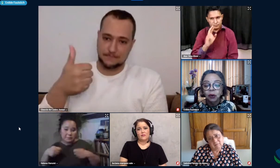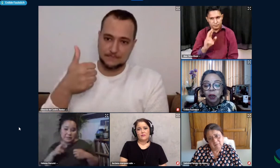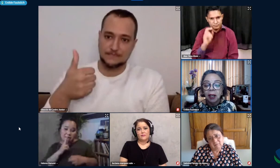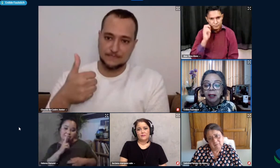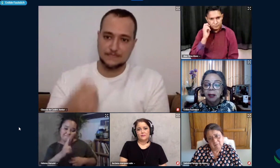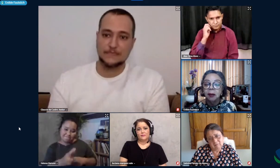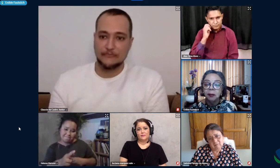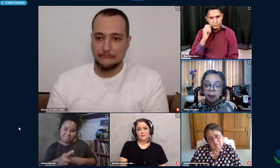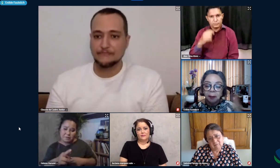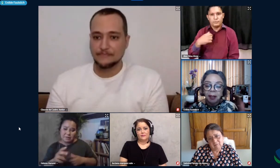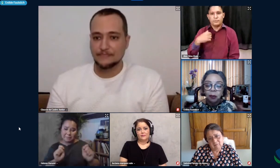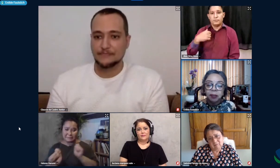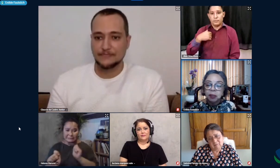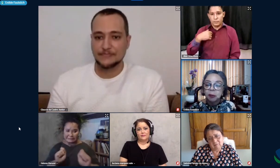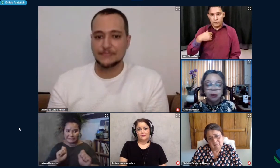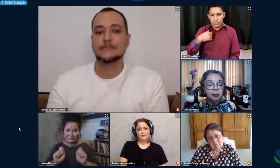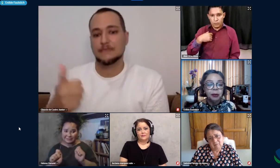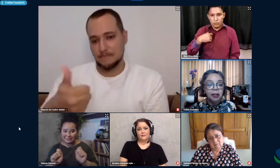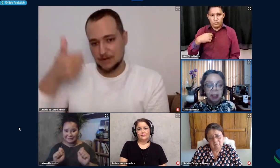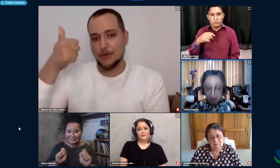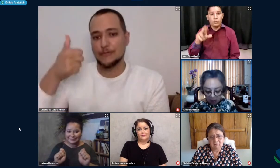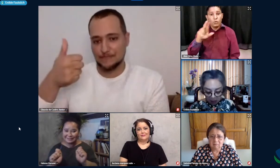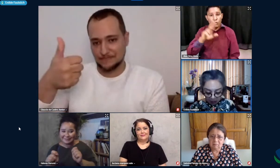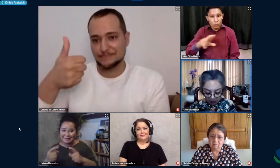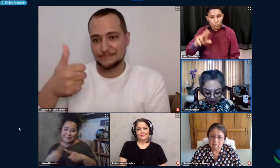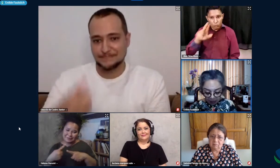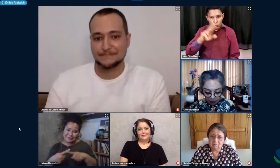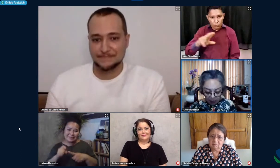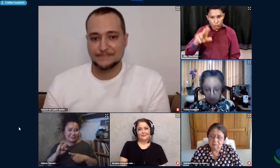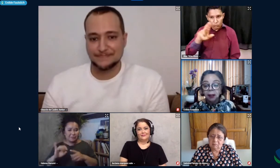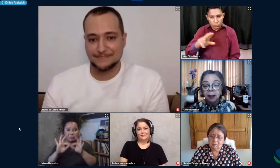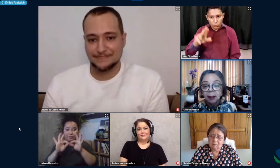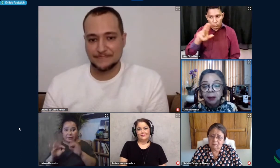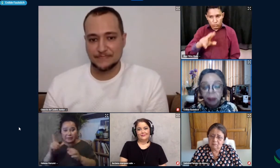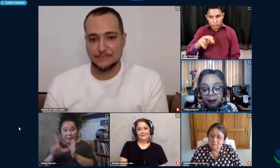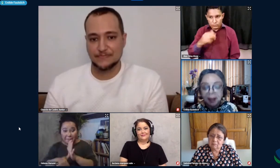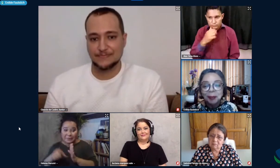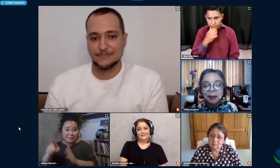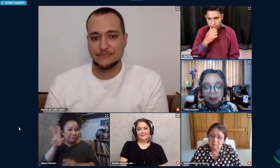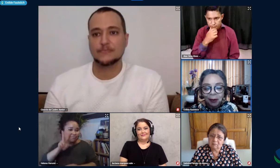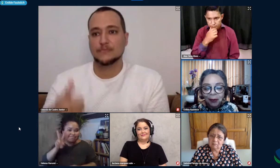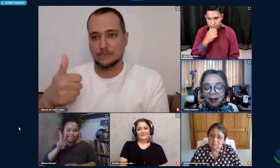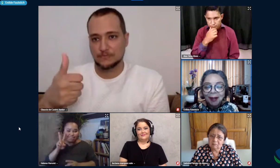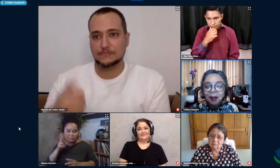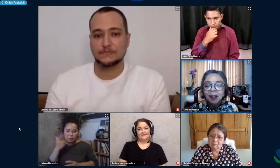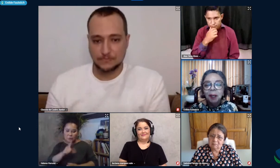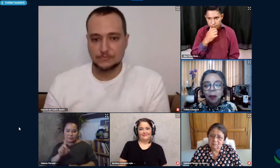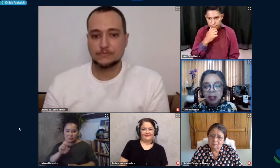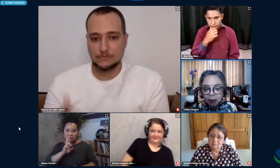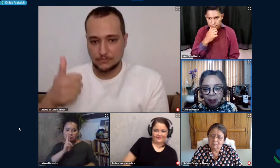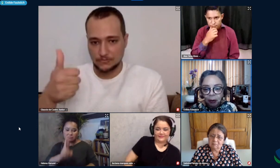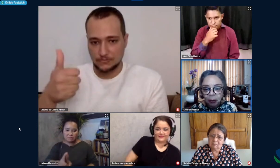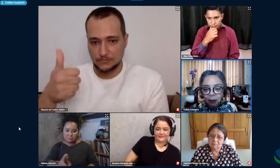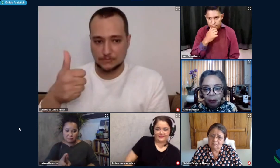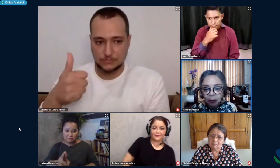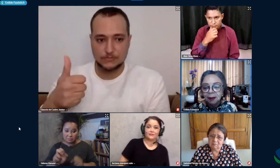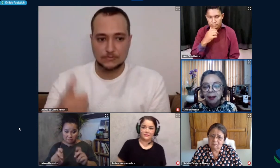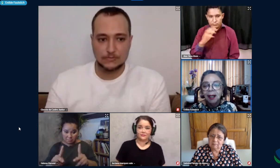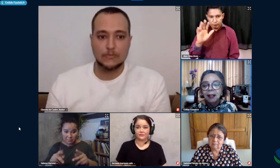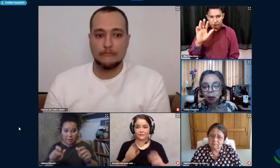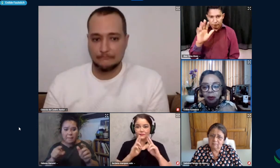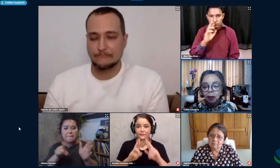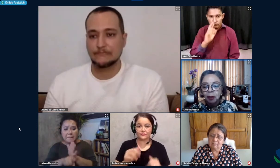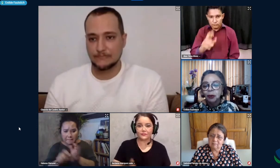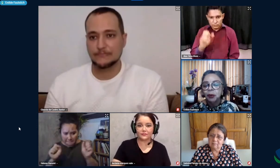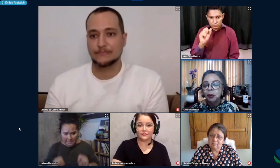vou controlar aqui, pergunta e resposta, porque senão ele não dá tempo, tá bom? Ele pode responder agora,